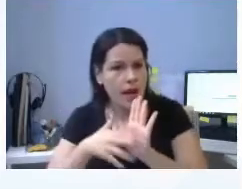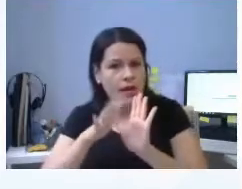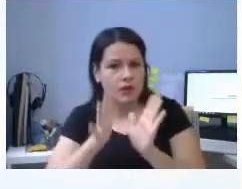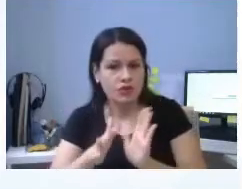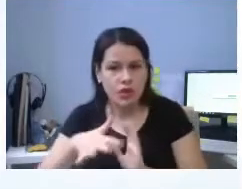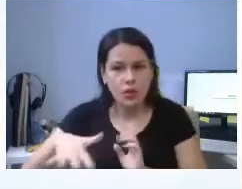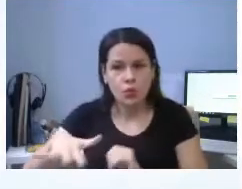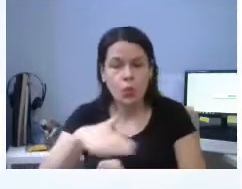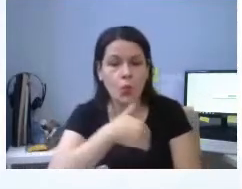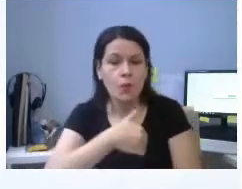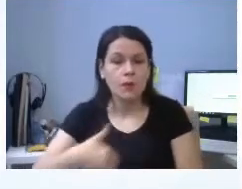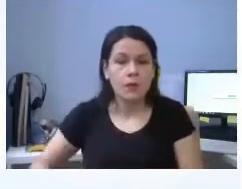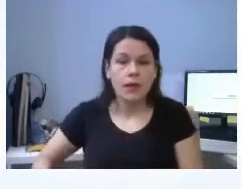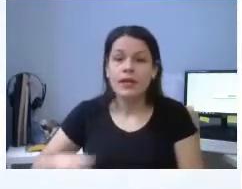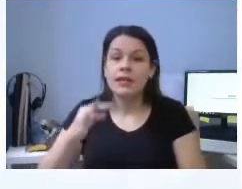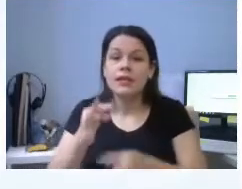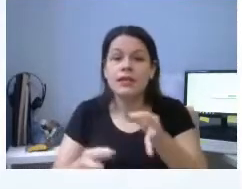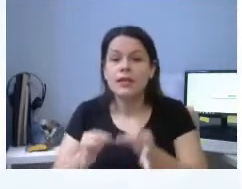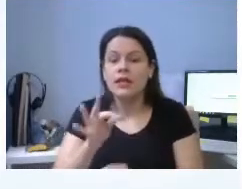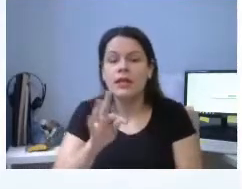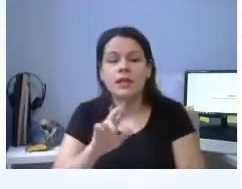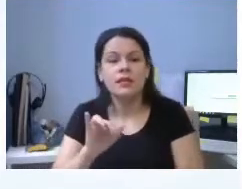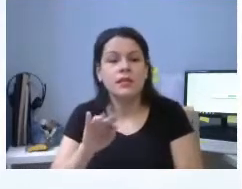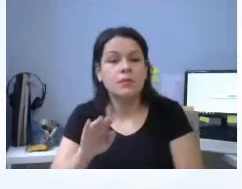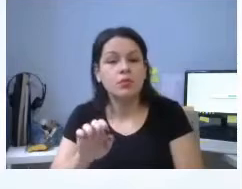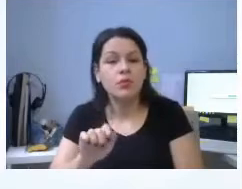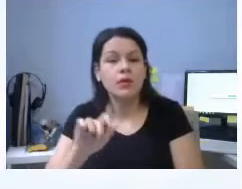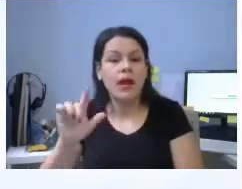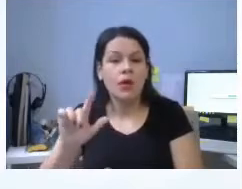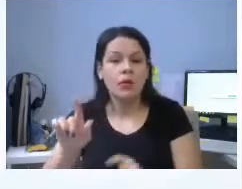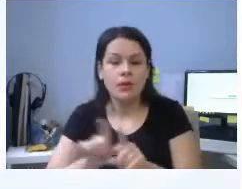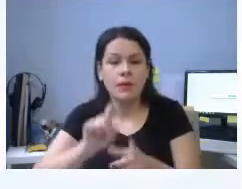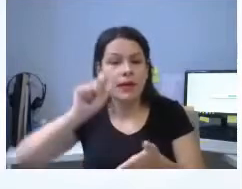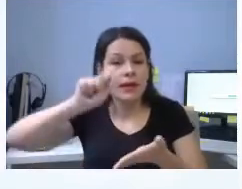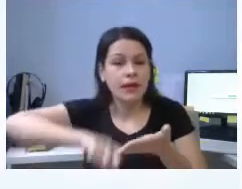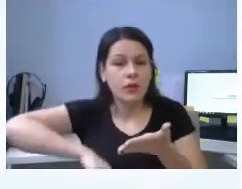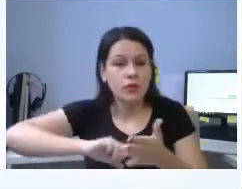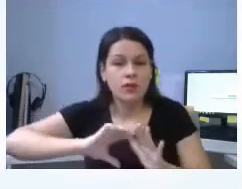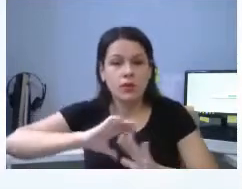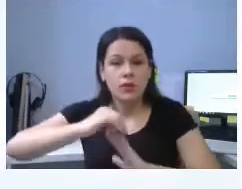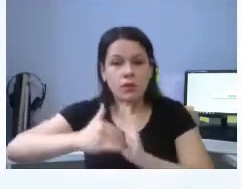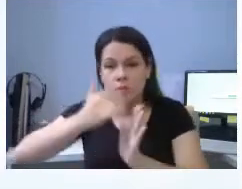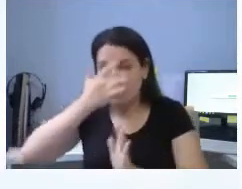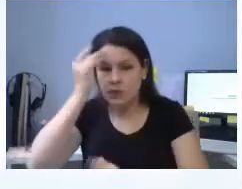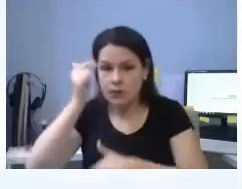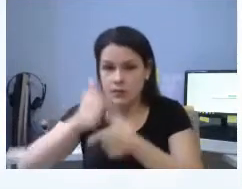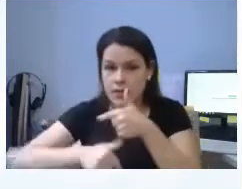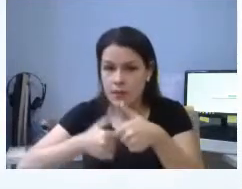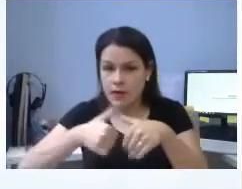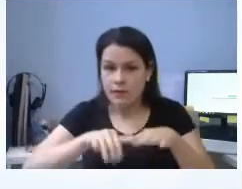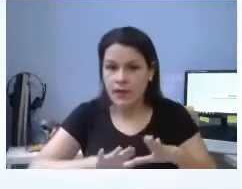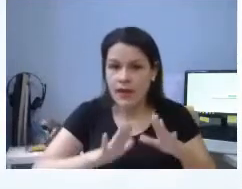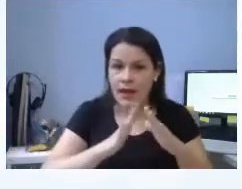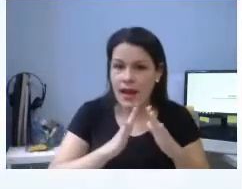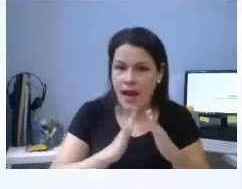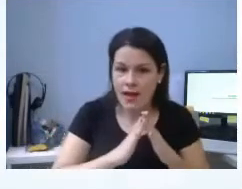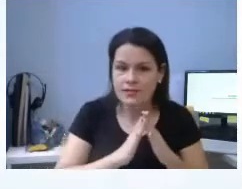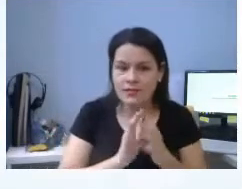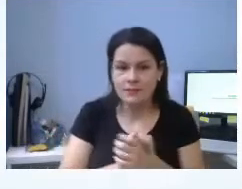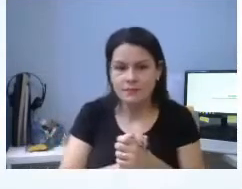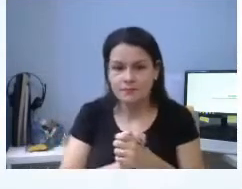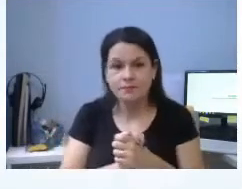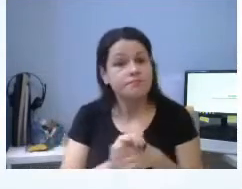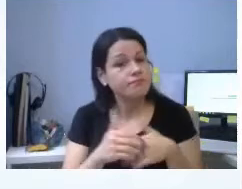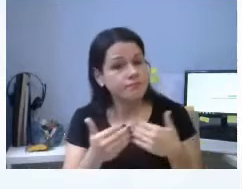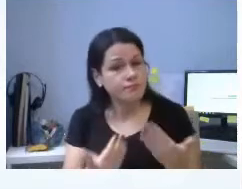âmbito de tribunais e do Ministério Público que autorizam o servidor a trabalhar a partir de casa. E